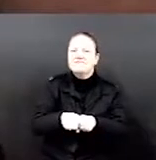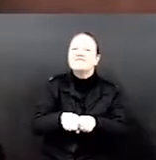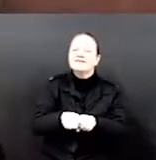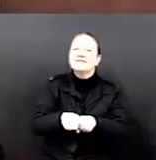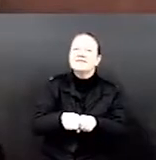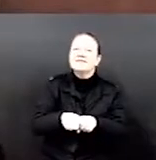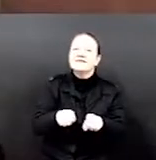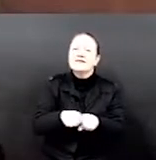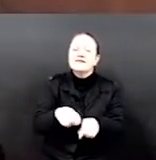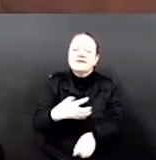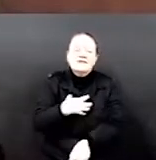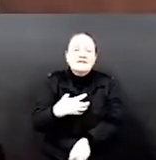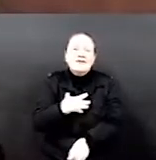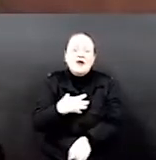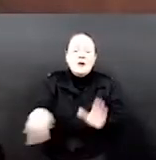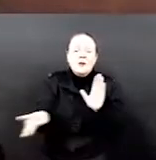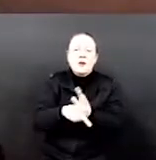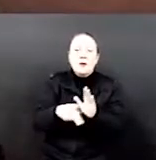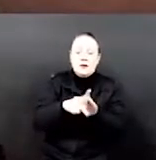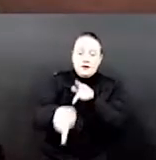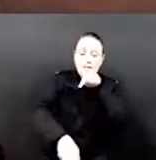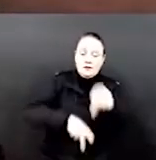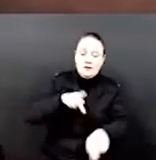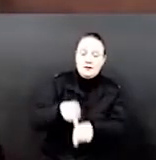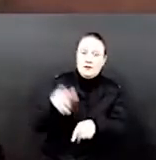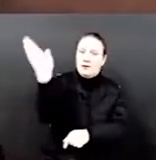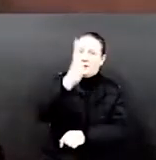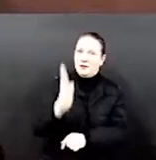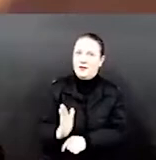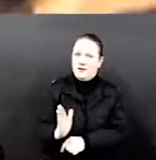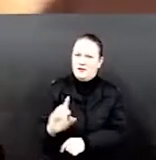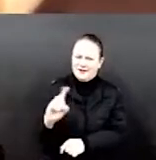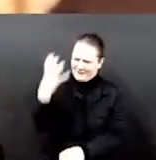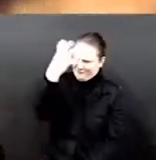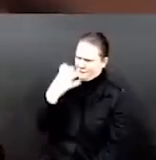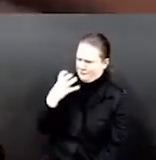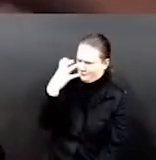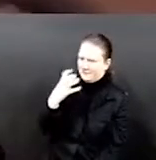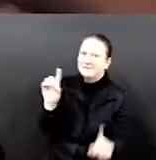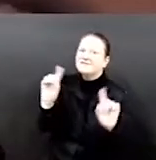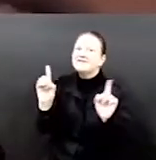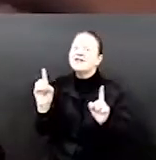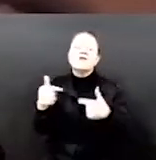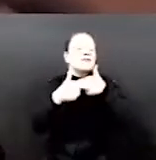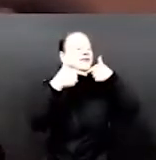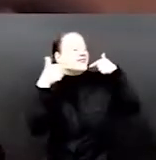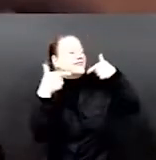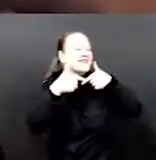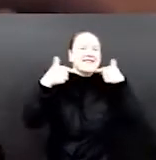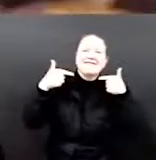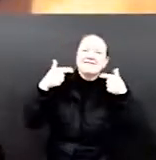E acho que é uma arte muito brasileira, né? O Brasil não é um país sério, né? Já foi falado assim,